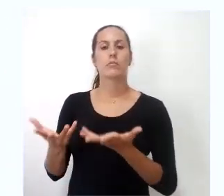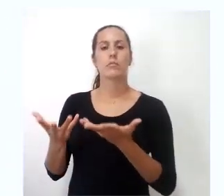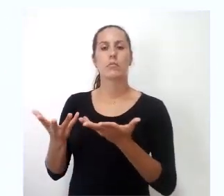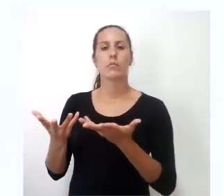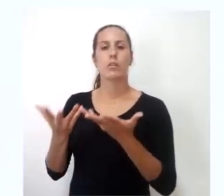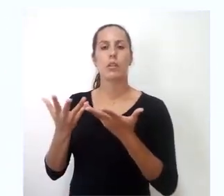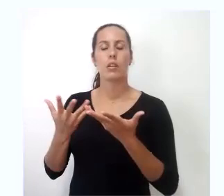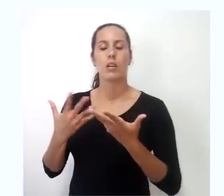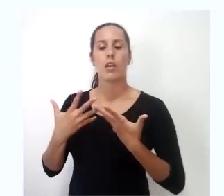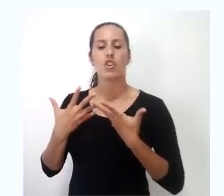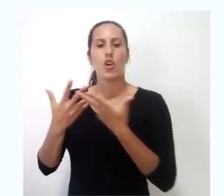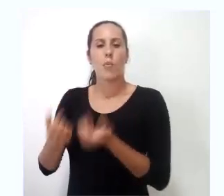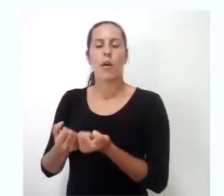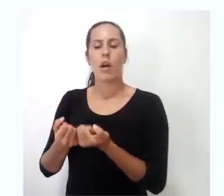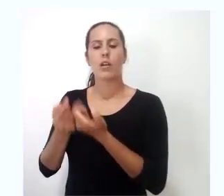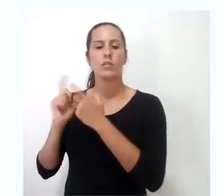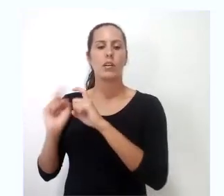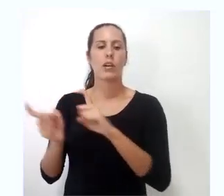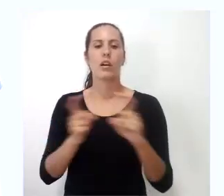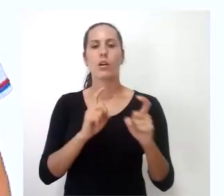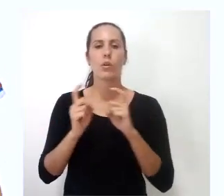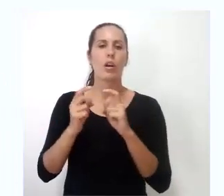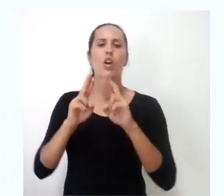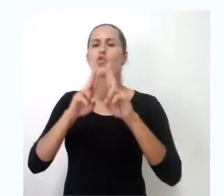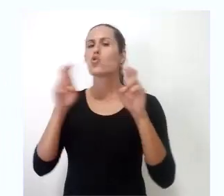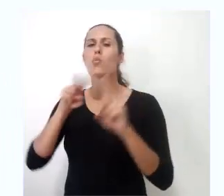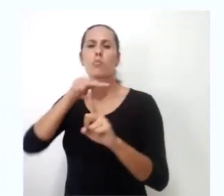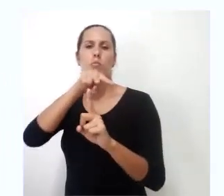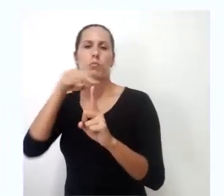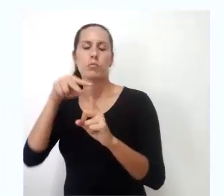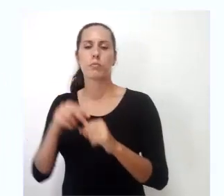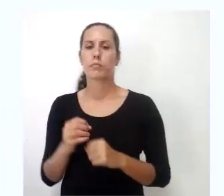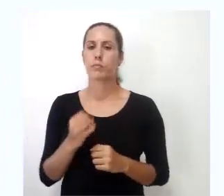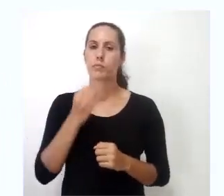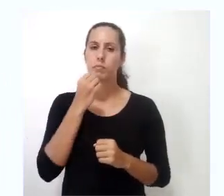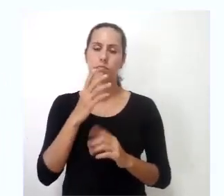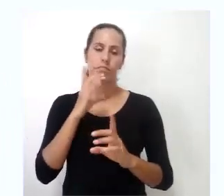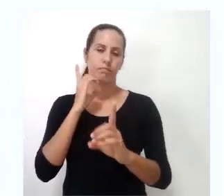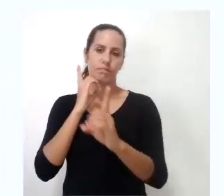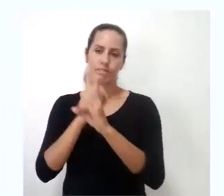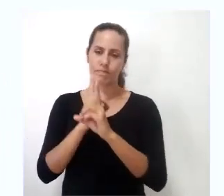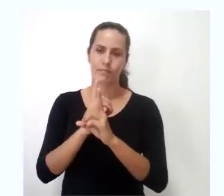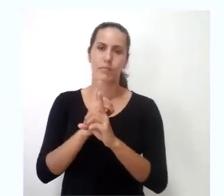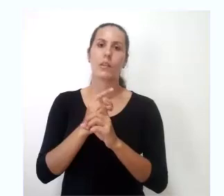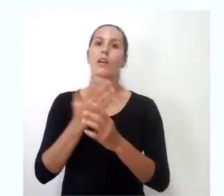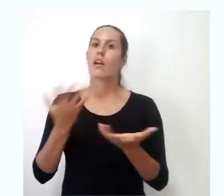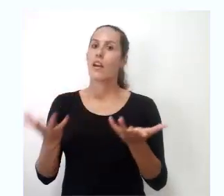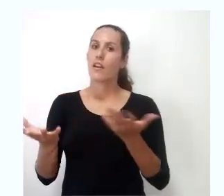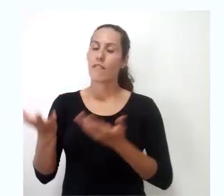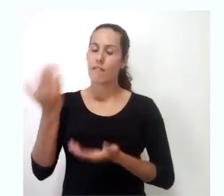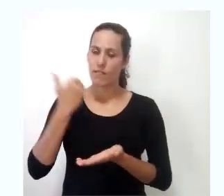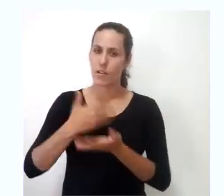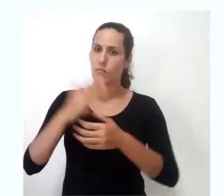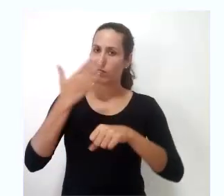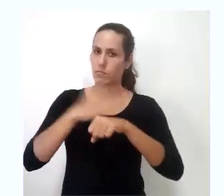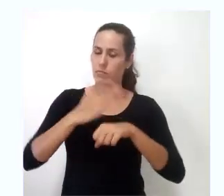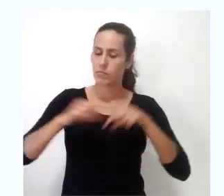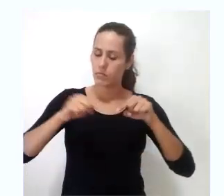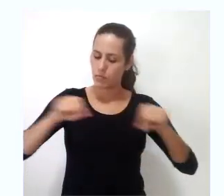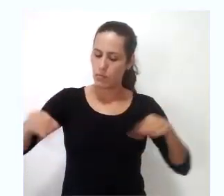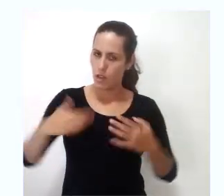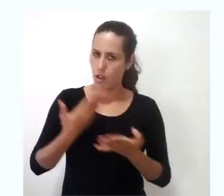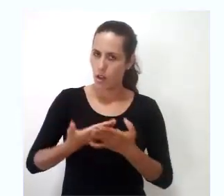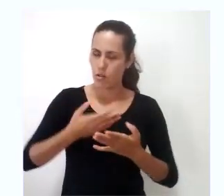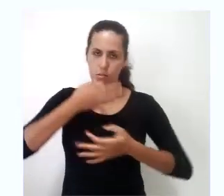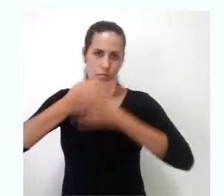somos convocados a argumentar sobre um determinado ponto. Bom sucesso e vamos argumentar